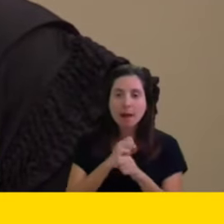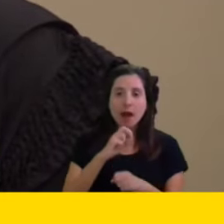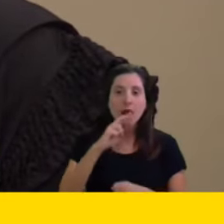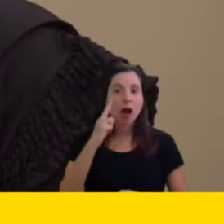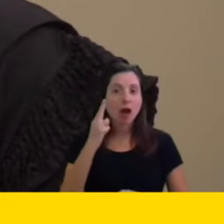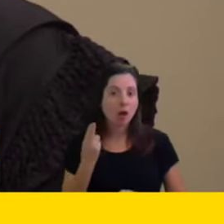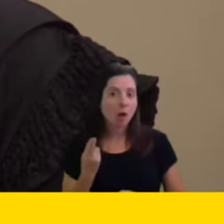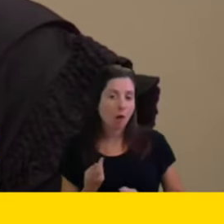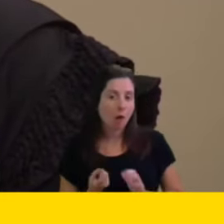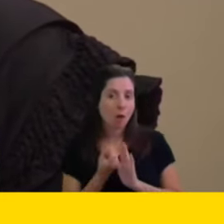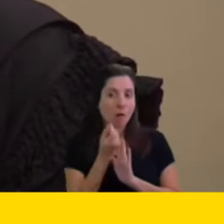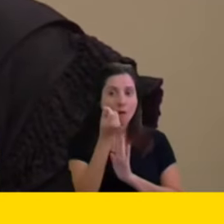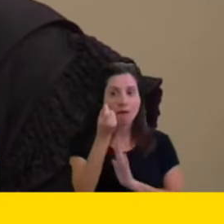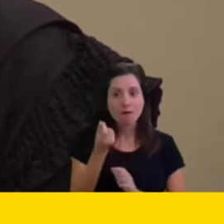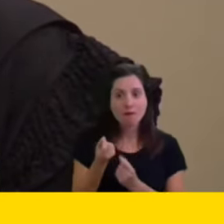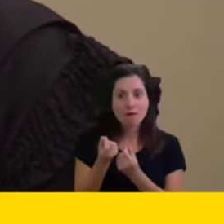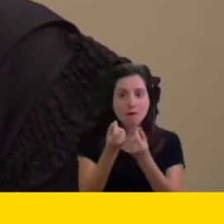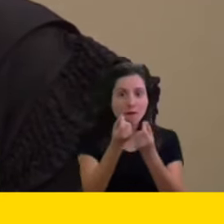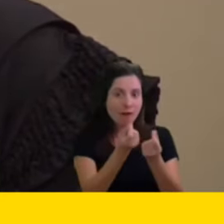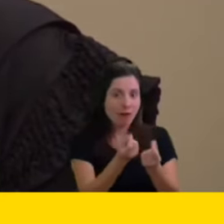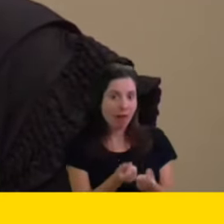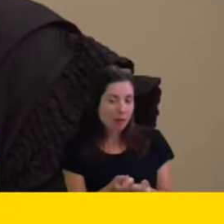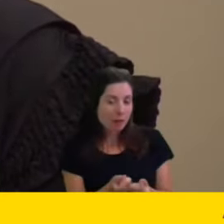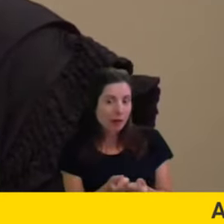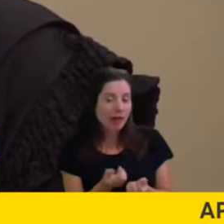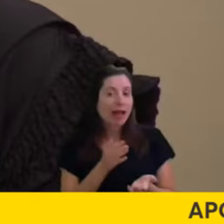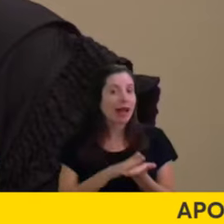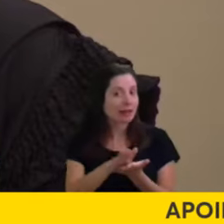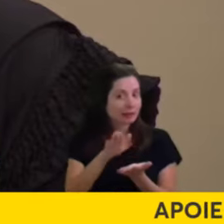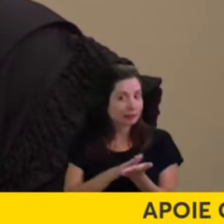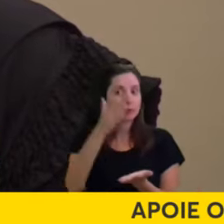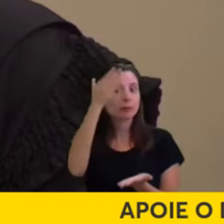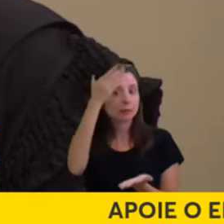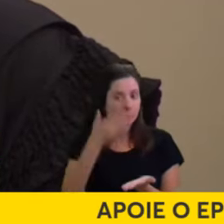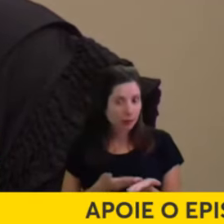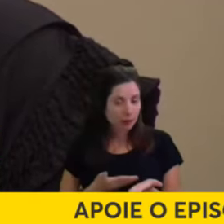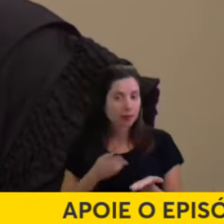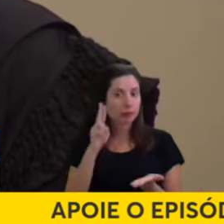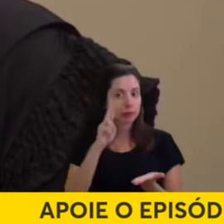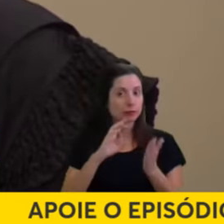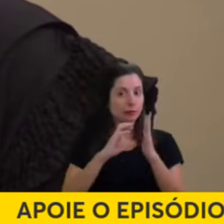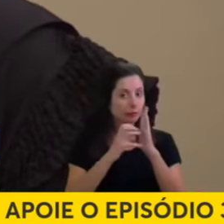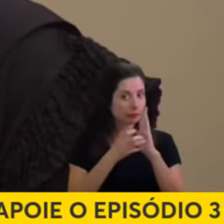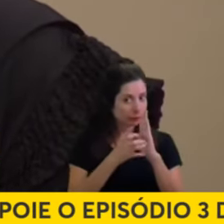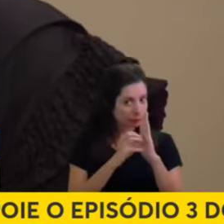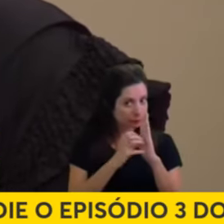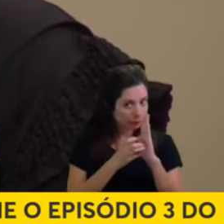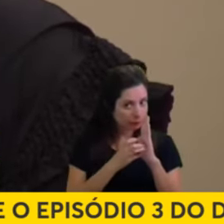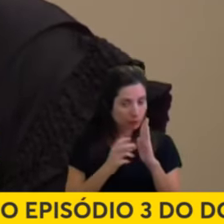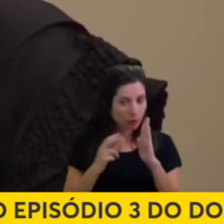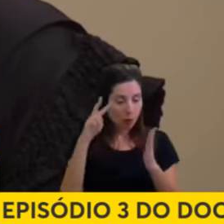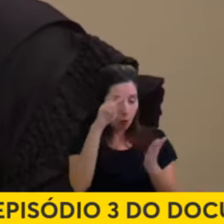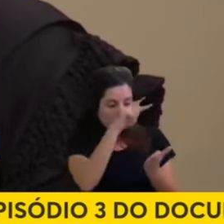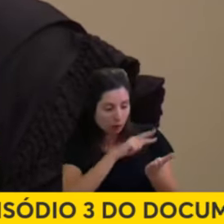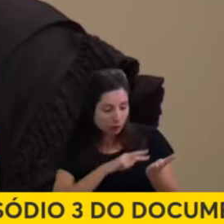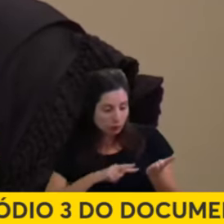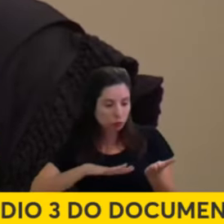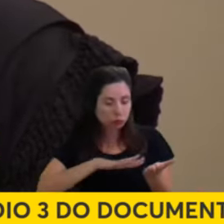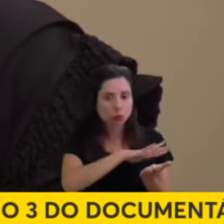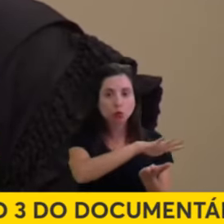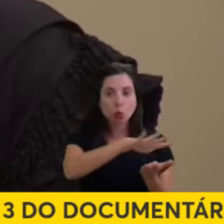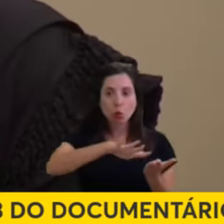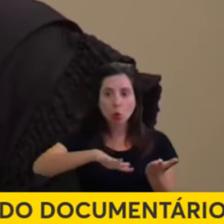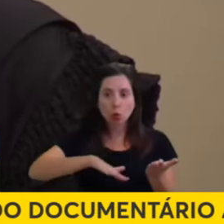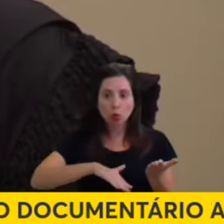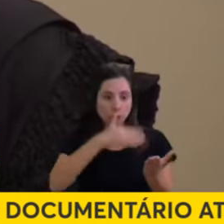paração pessoal as despesas provadas foram aquelas realizadas pelos partidos objeto de análise por todo esse processo não